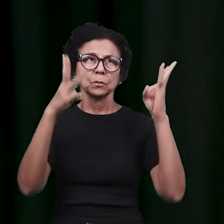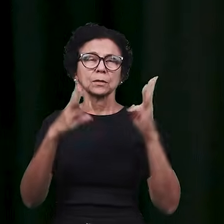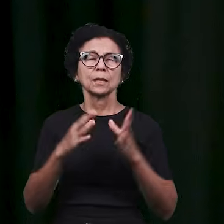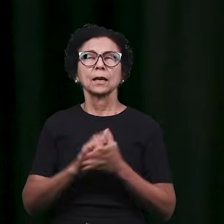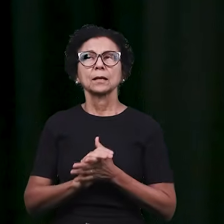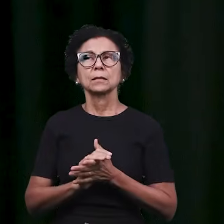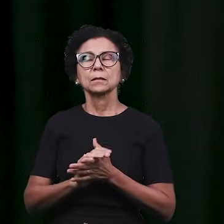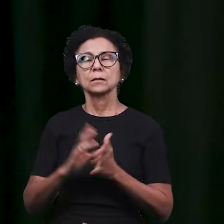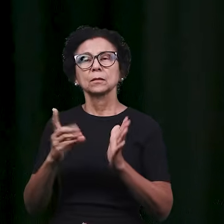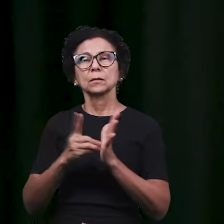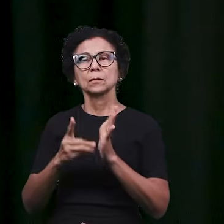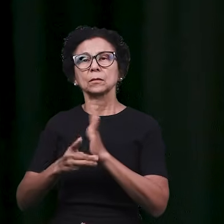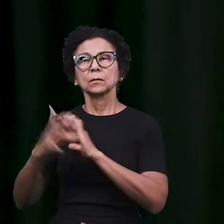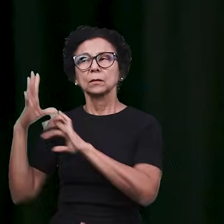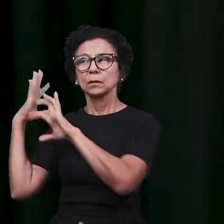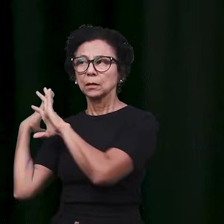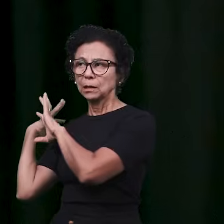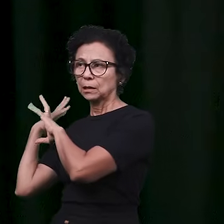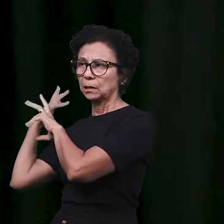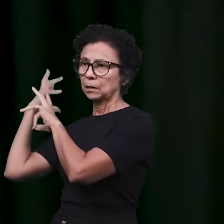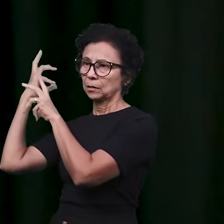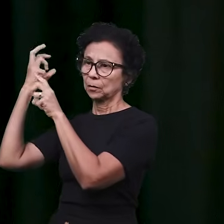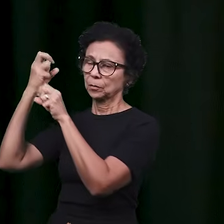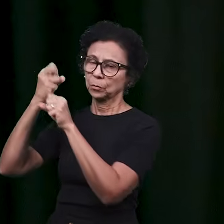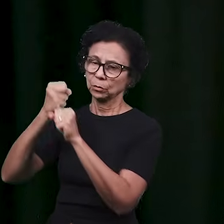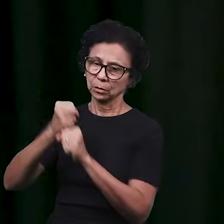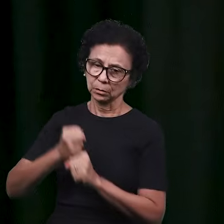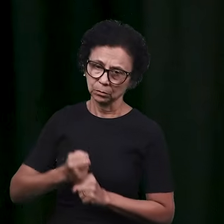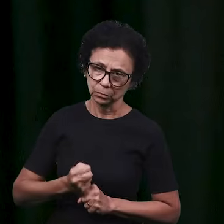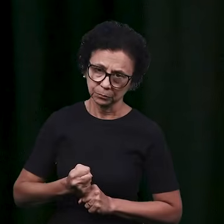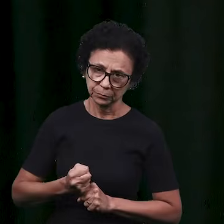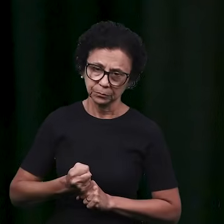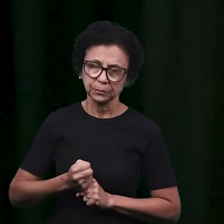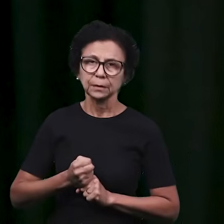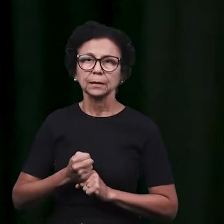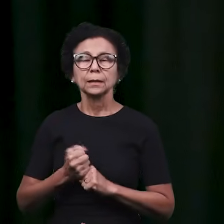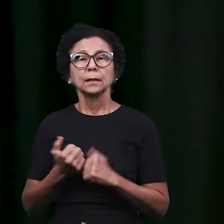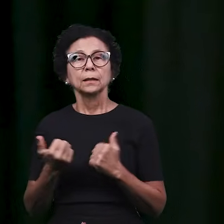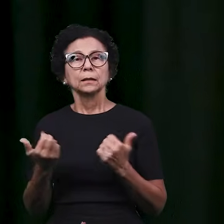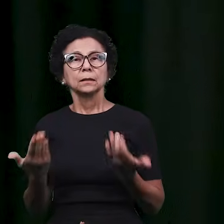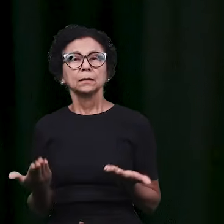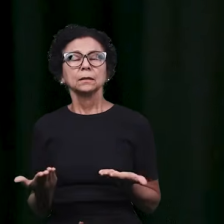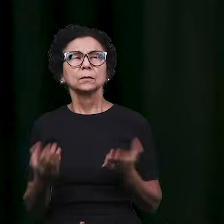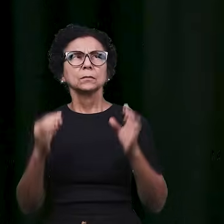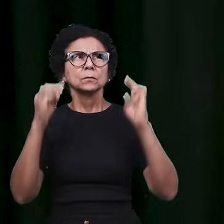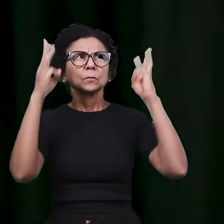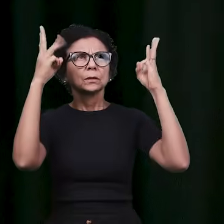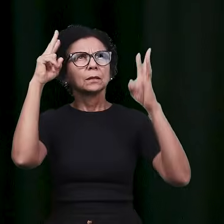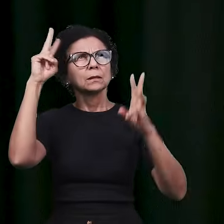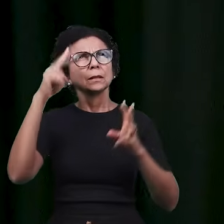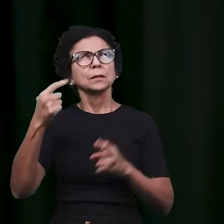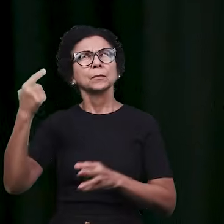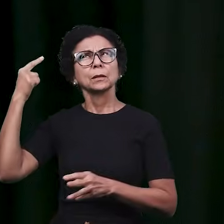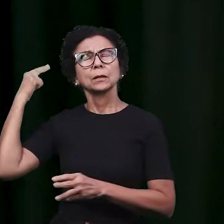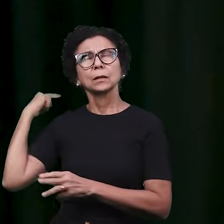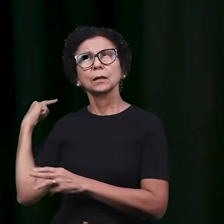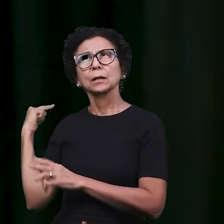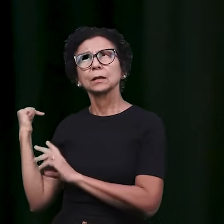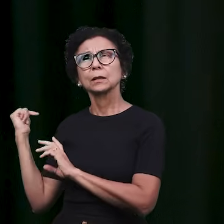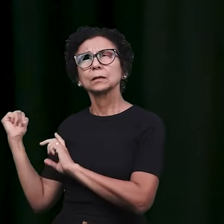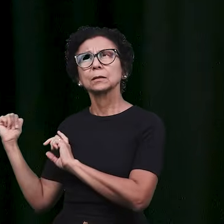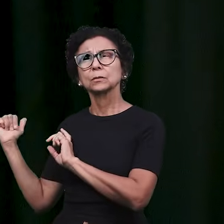terra e ele está recapitulando tudo que Deus fez. E a verdade é que quando ele está recapitulando tudo que Deus fez, ele vai